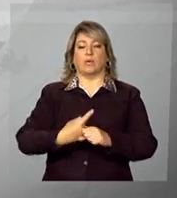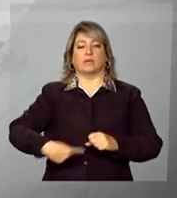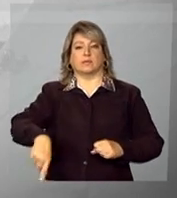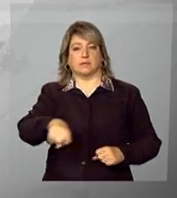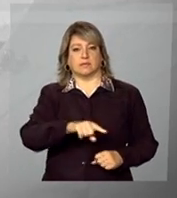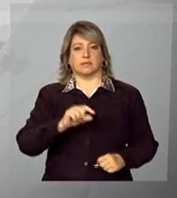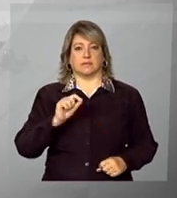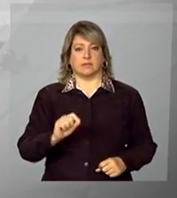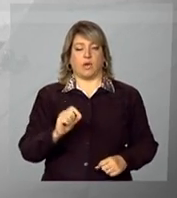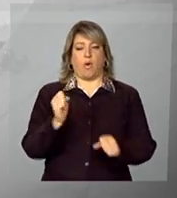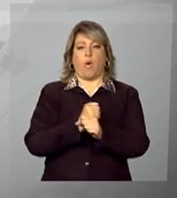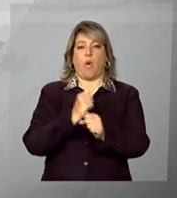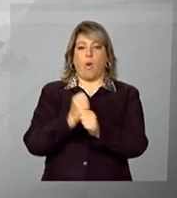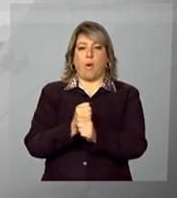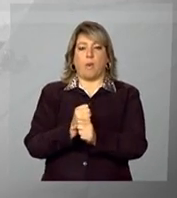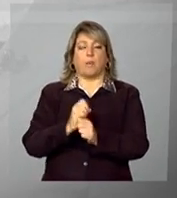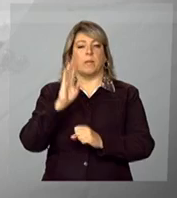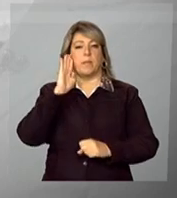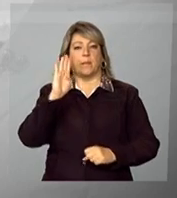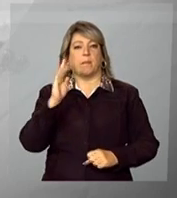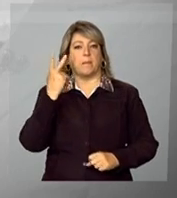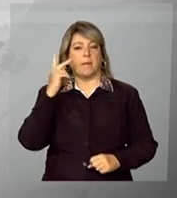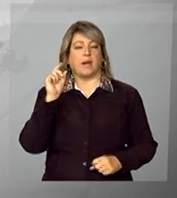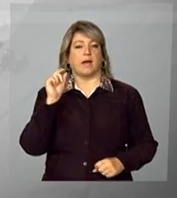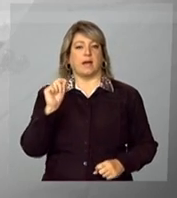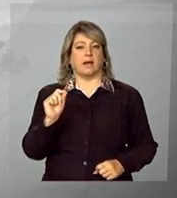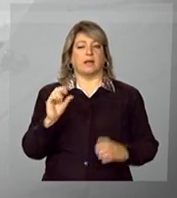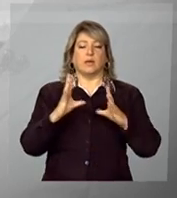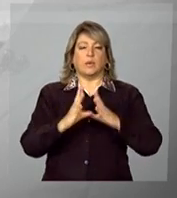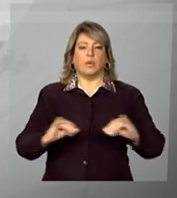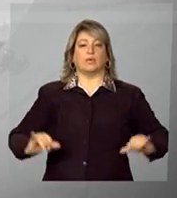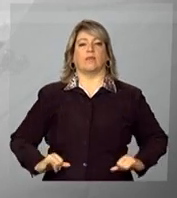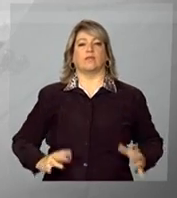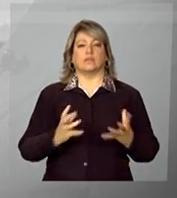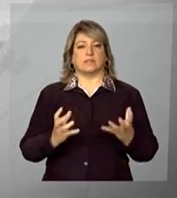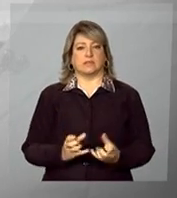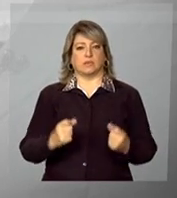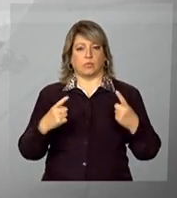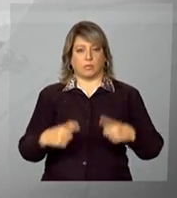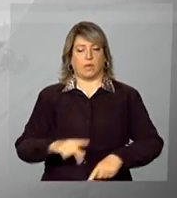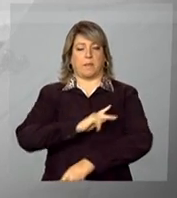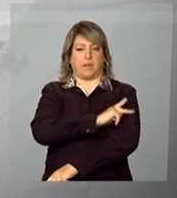de obras voltadas, então, para amenizar os efeitos da seca no